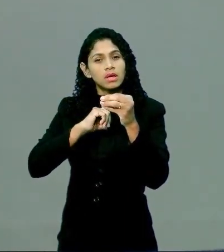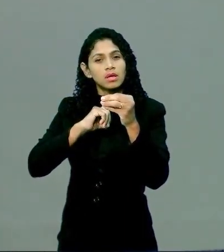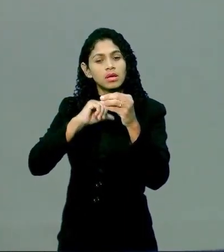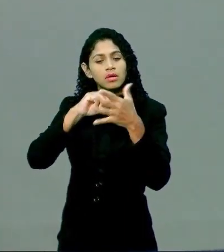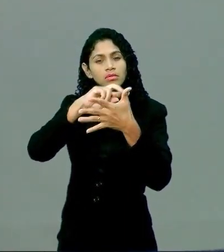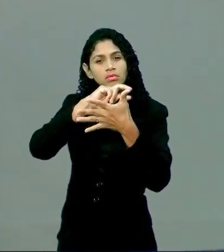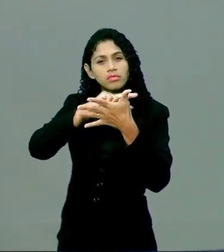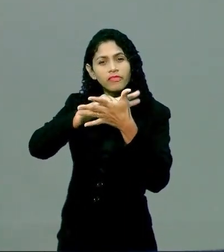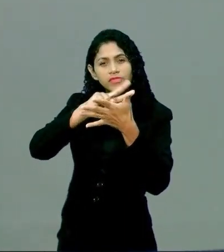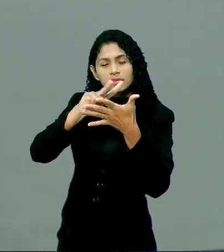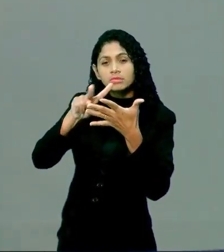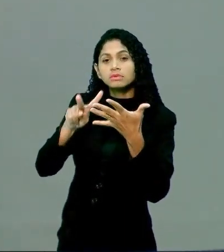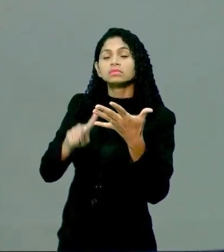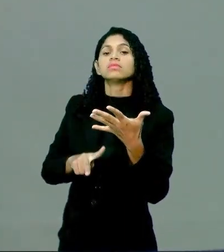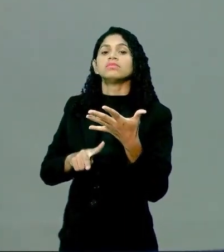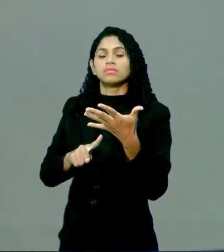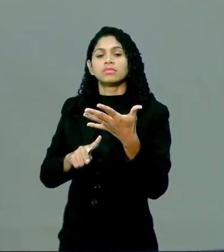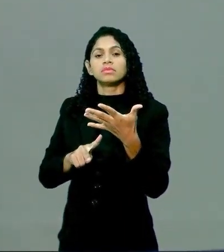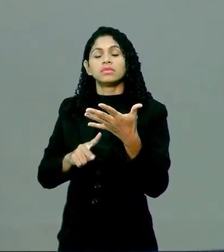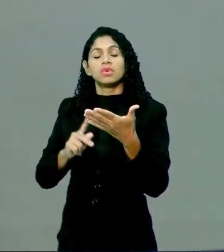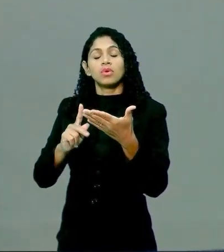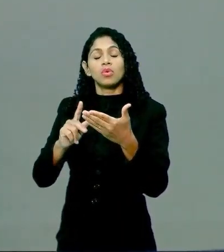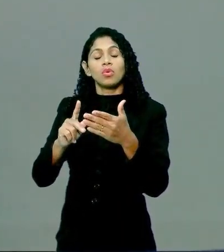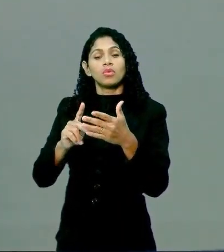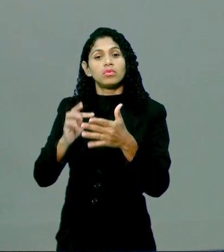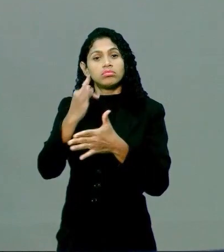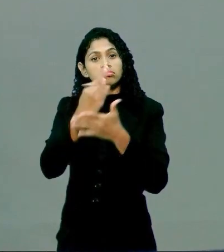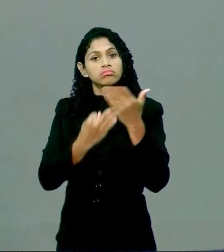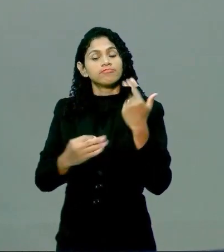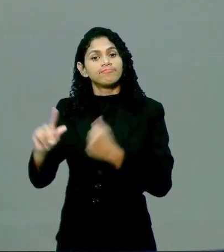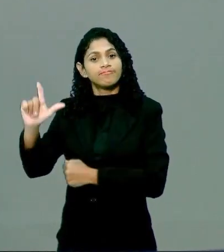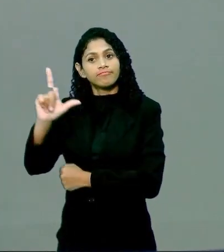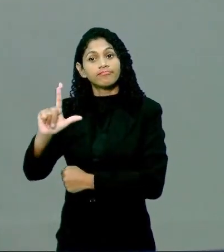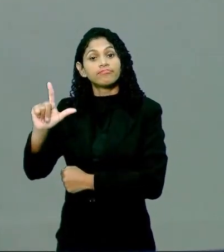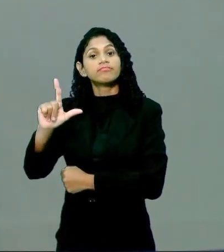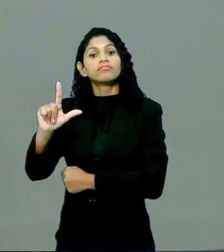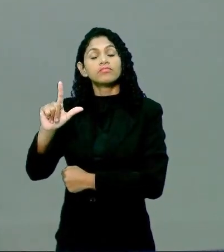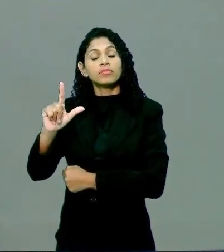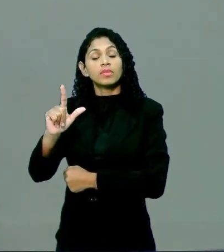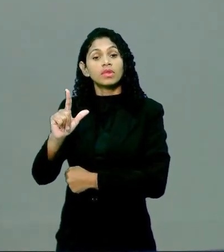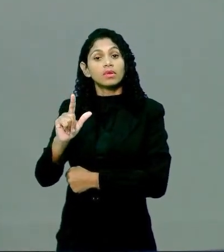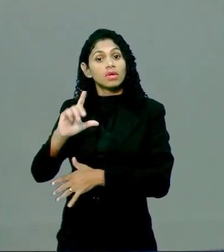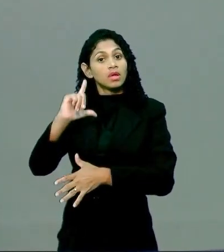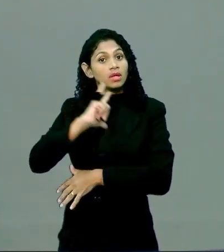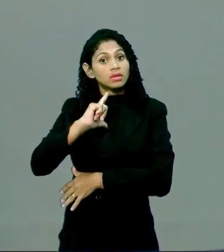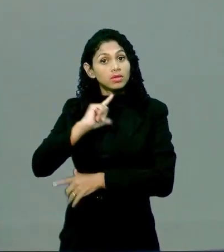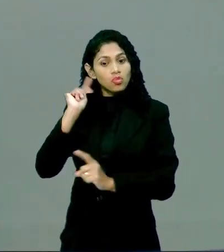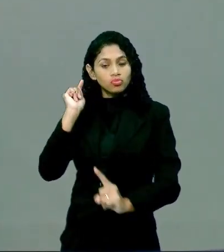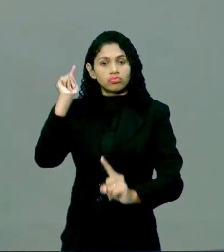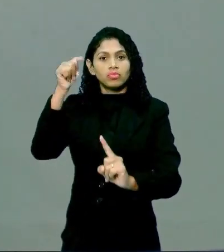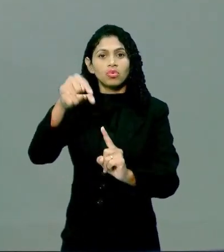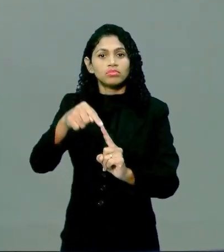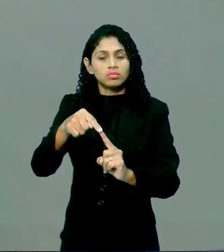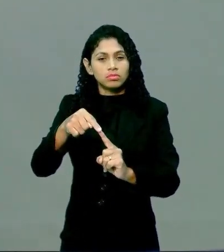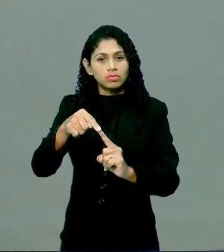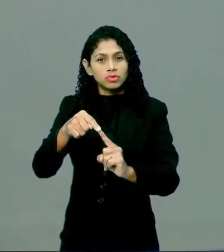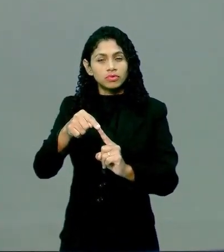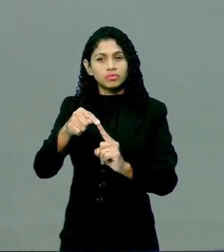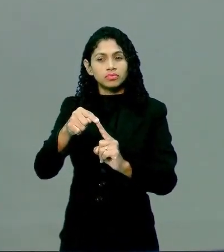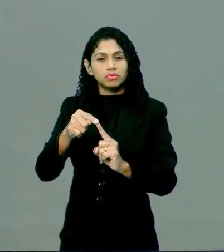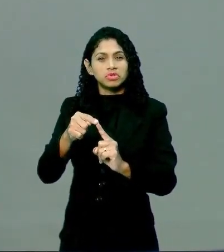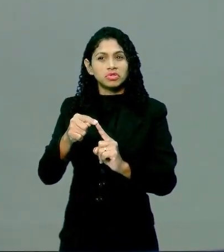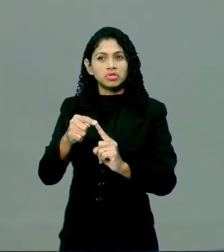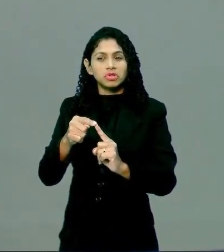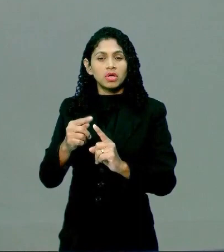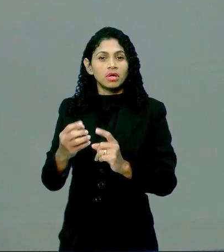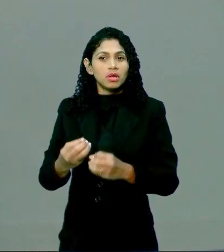literário, resumindo é que o texto literário, ele tem a função de entreter o leitor, de despertar algum sentimento,